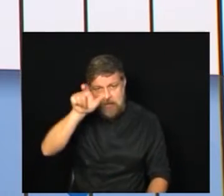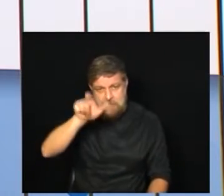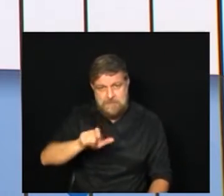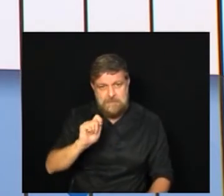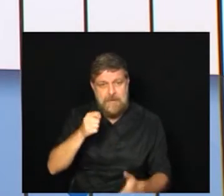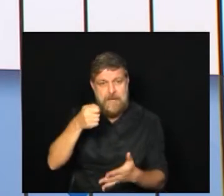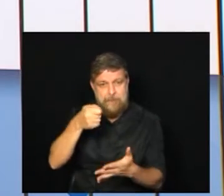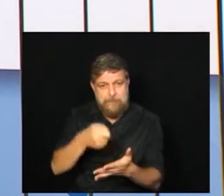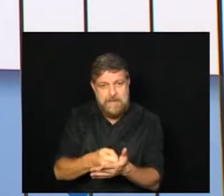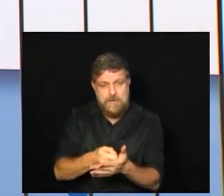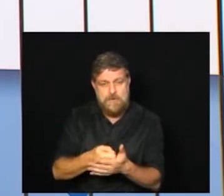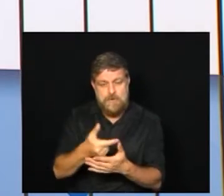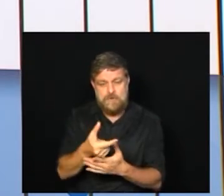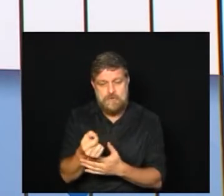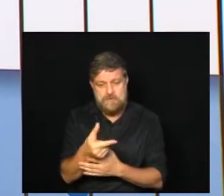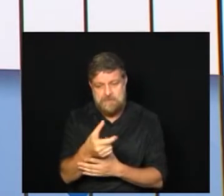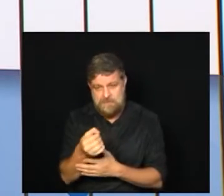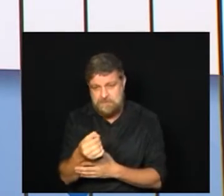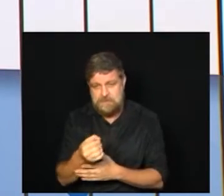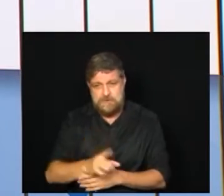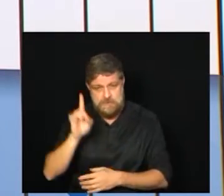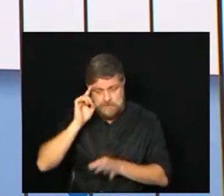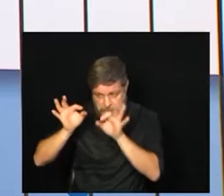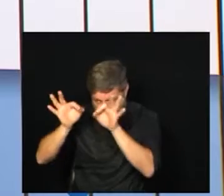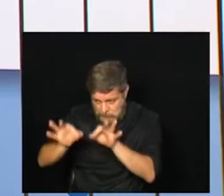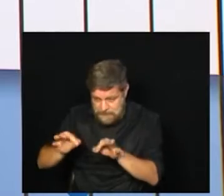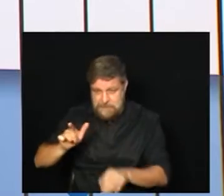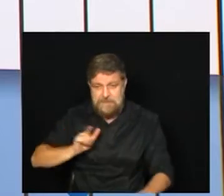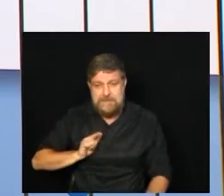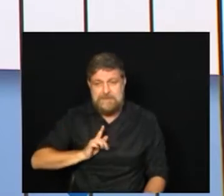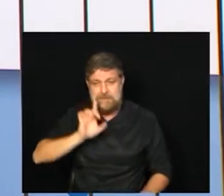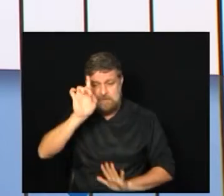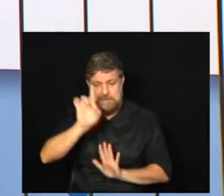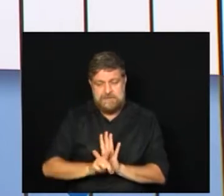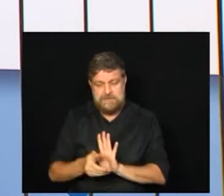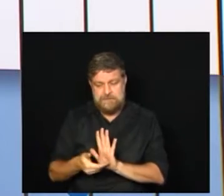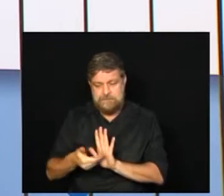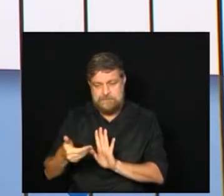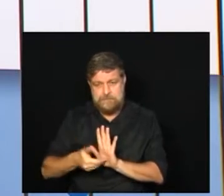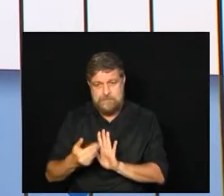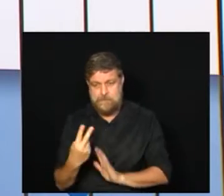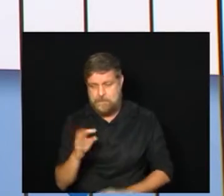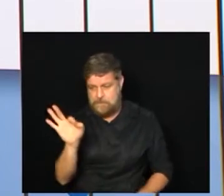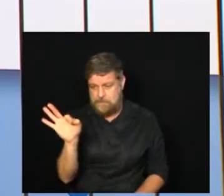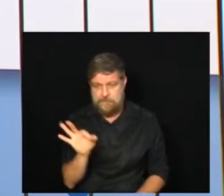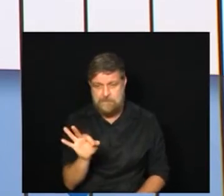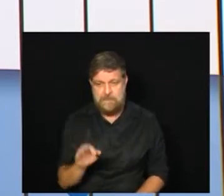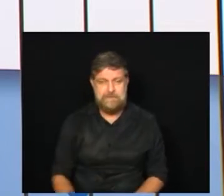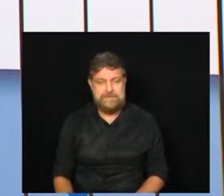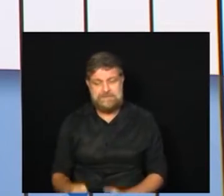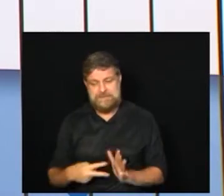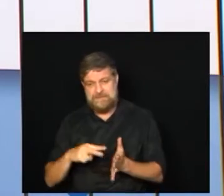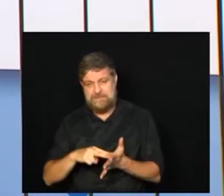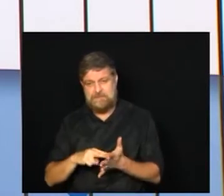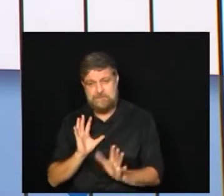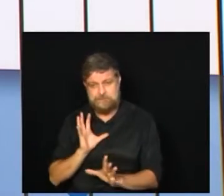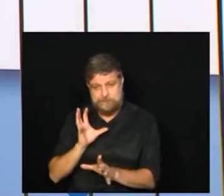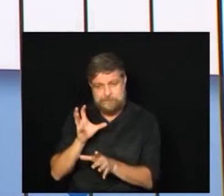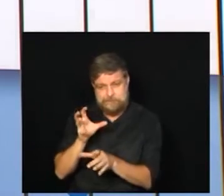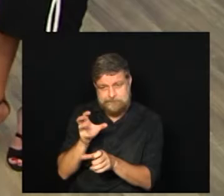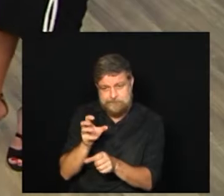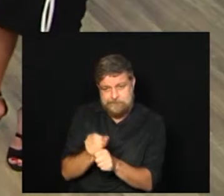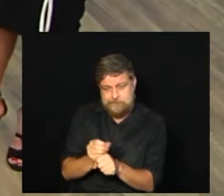de 2020 em dia tem direito a mais um desconto de 2%, ou seja, o desconto pode ir no